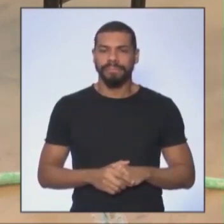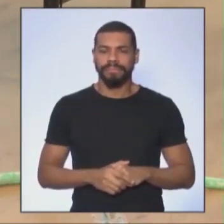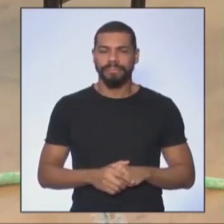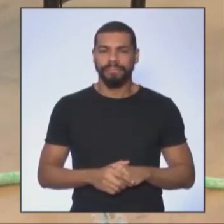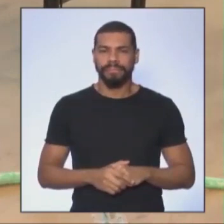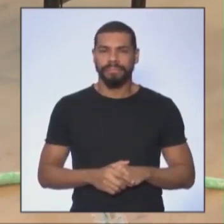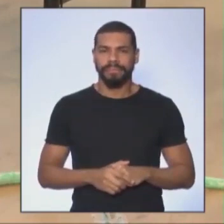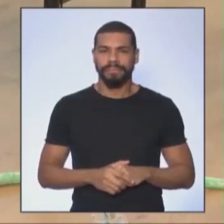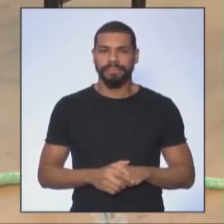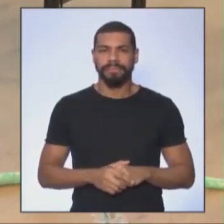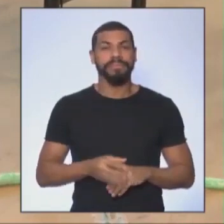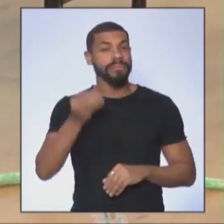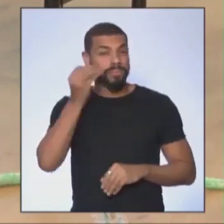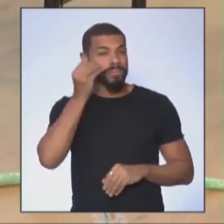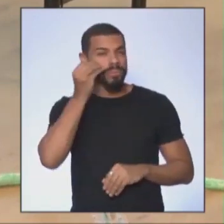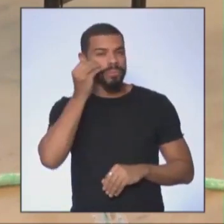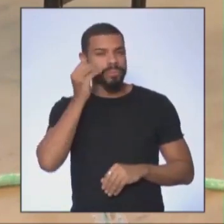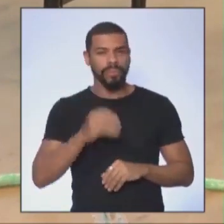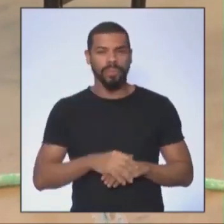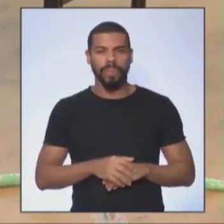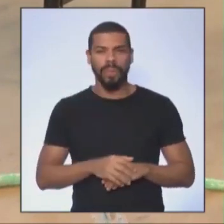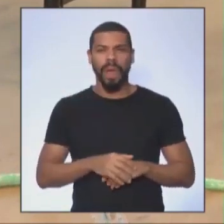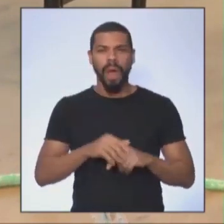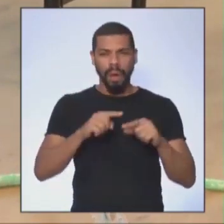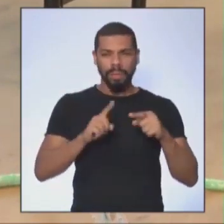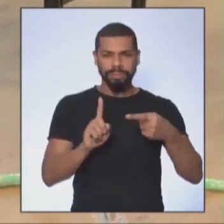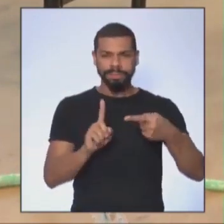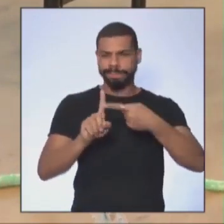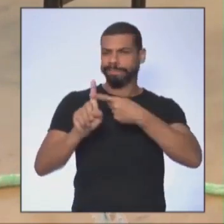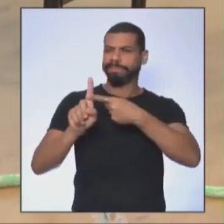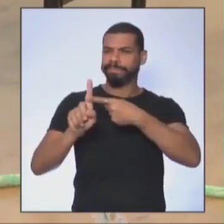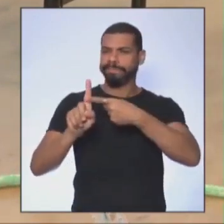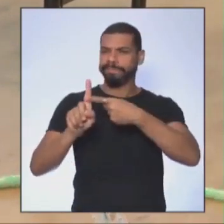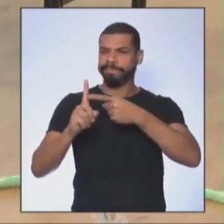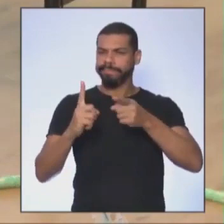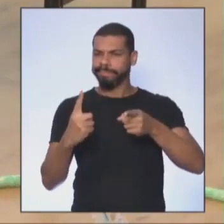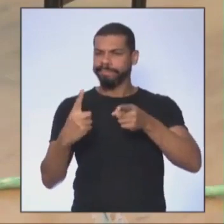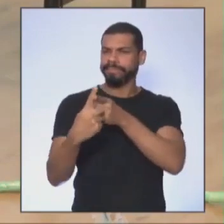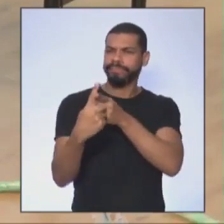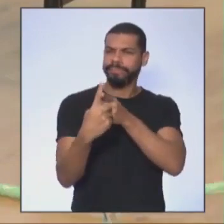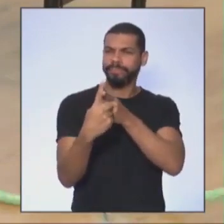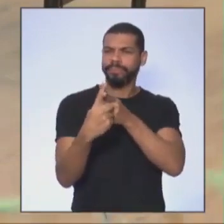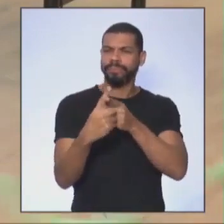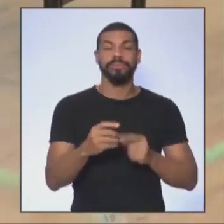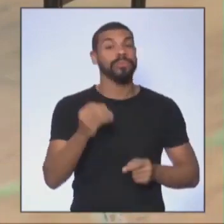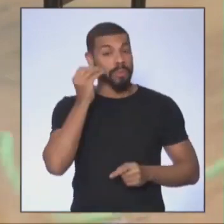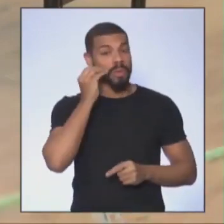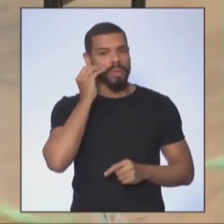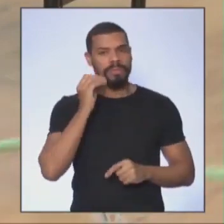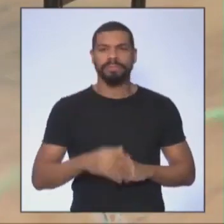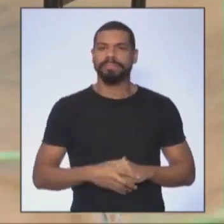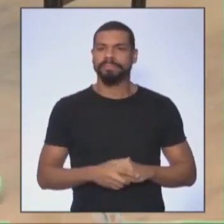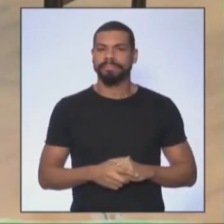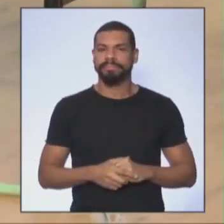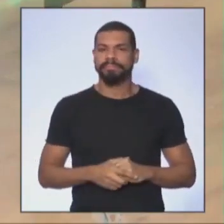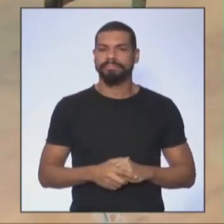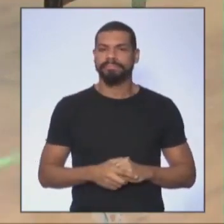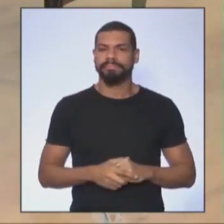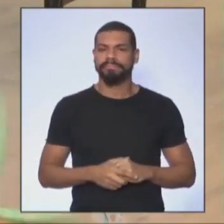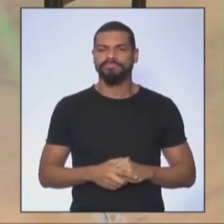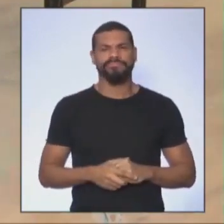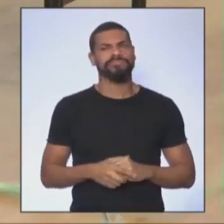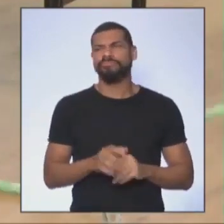passa vertical. E se colocar uma na horizontal e uma na vertical? Uma perpendicular à outra. Sim. Vamos tentar.